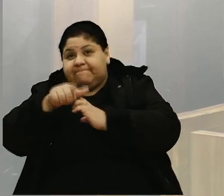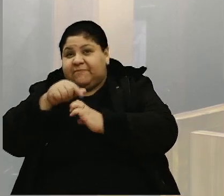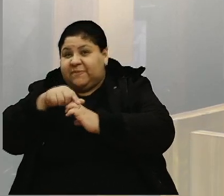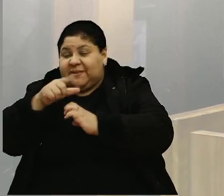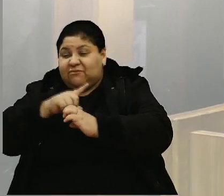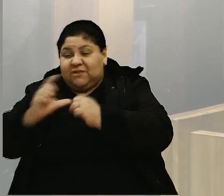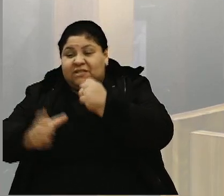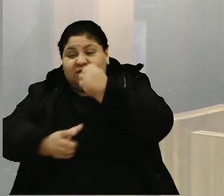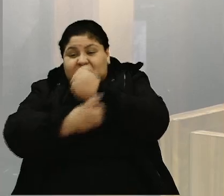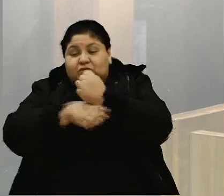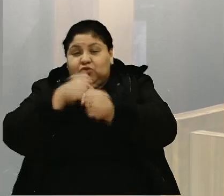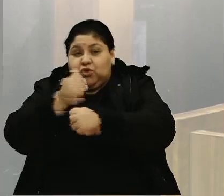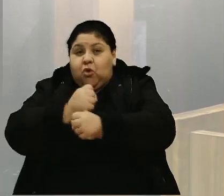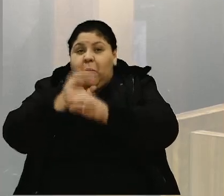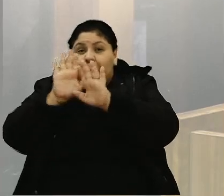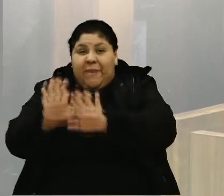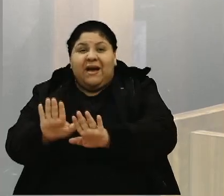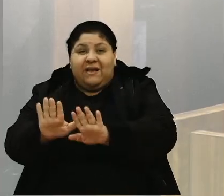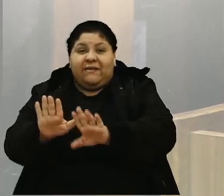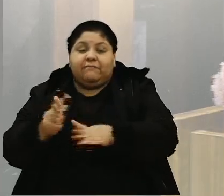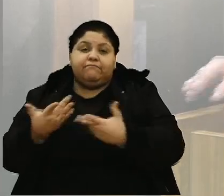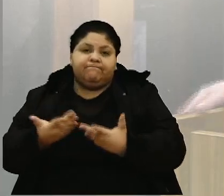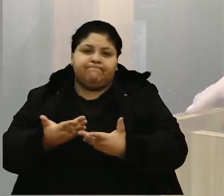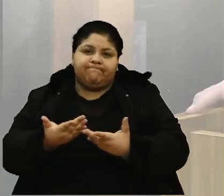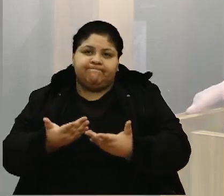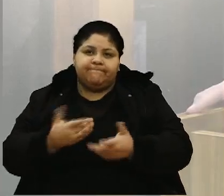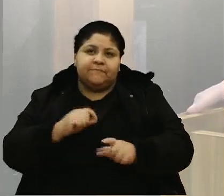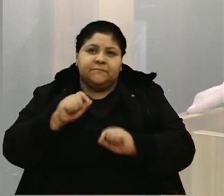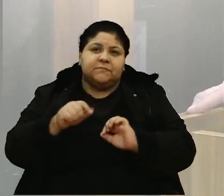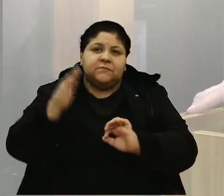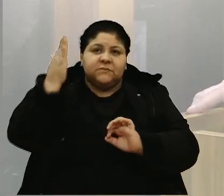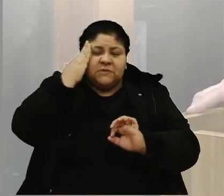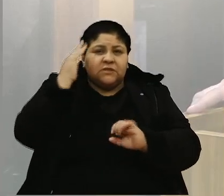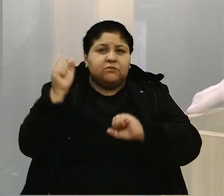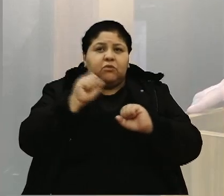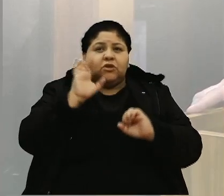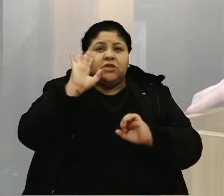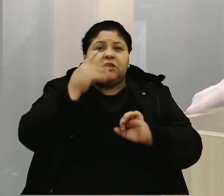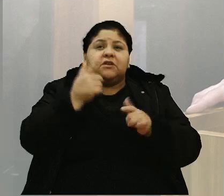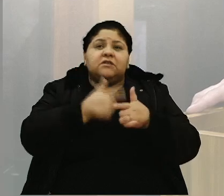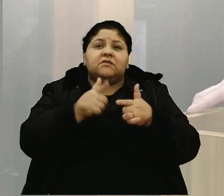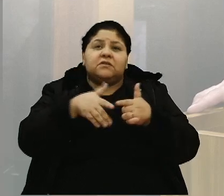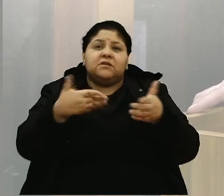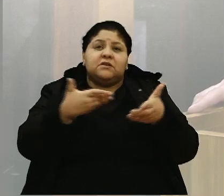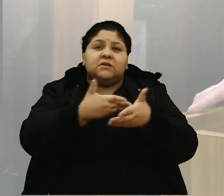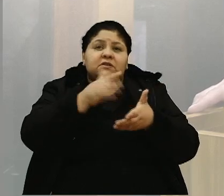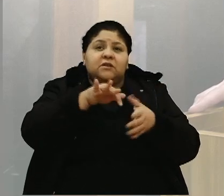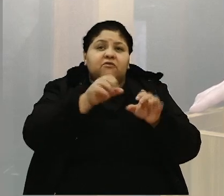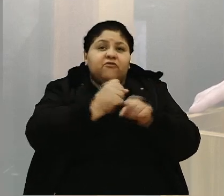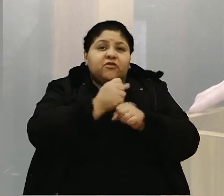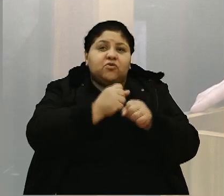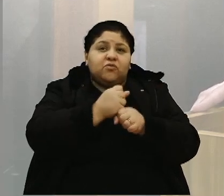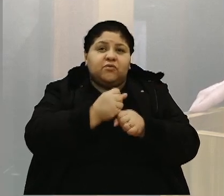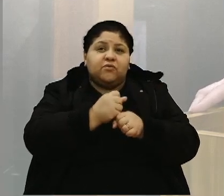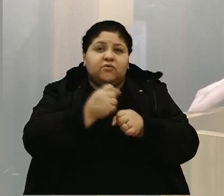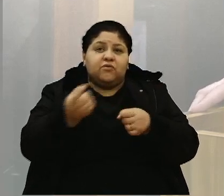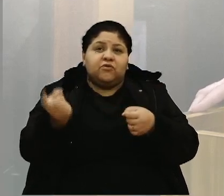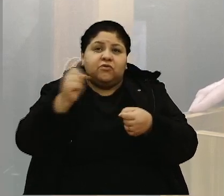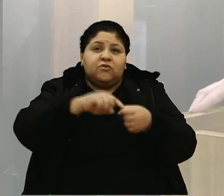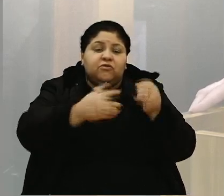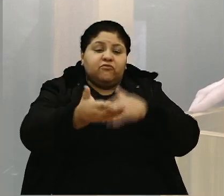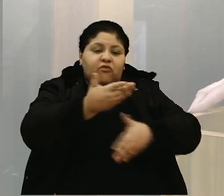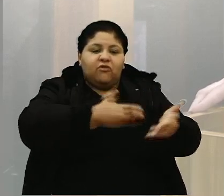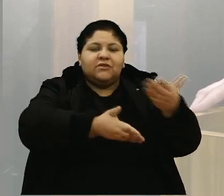ainda, para. Então, quem sabe a gente pode resolver esse problema até o final do ano ou antes e voltar ao atendimento,